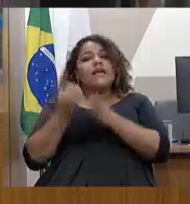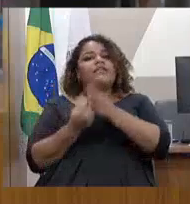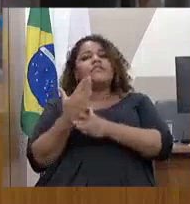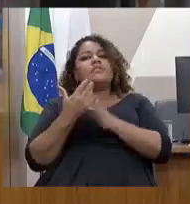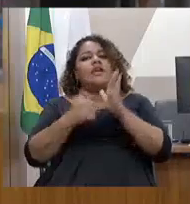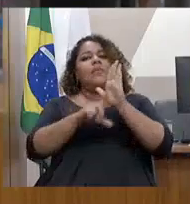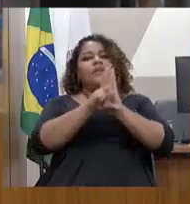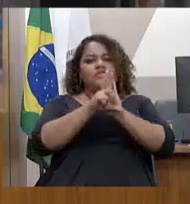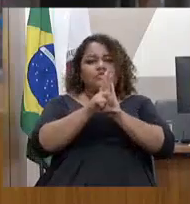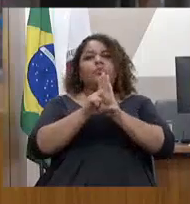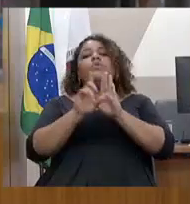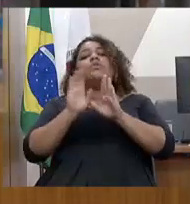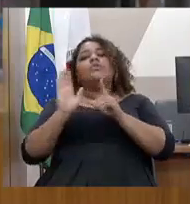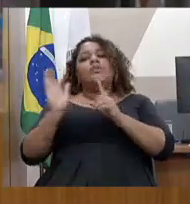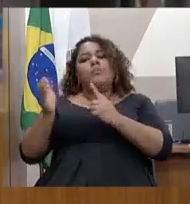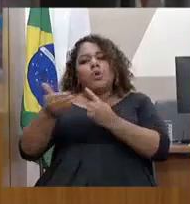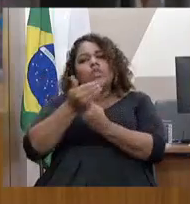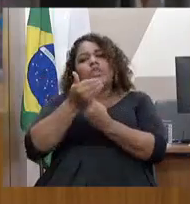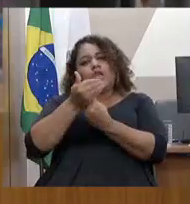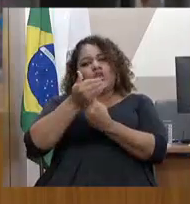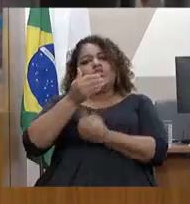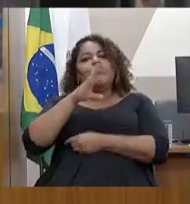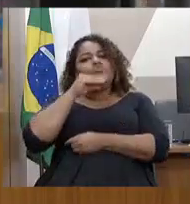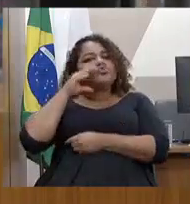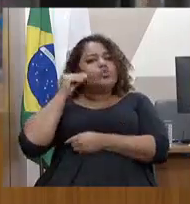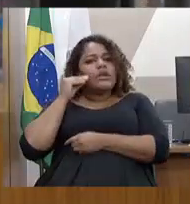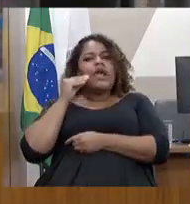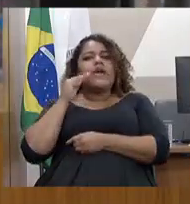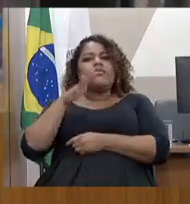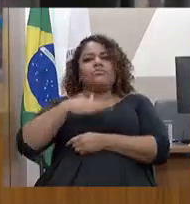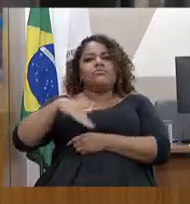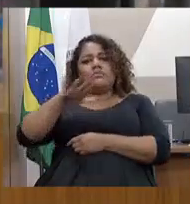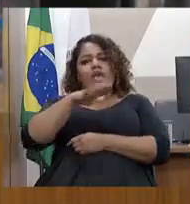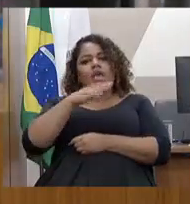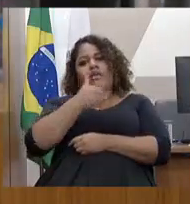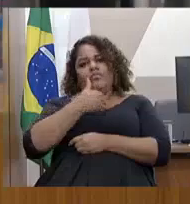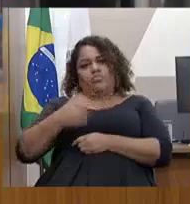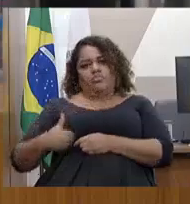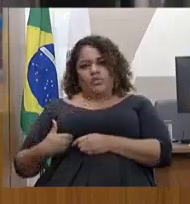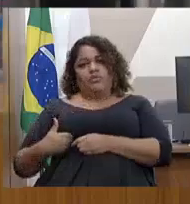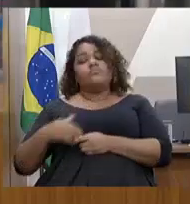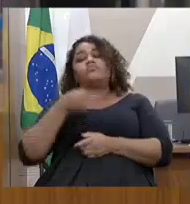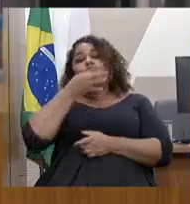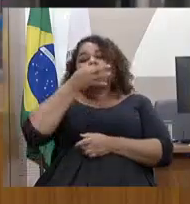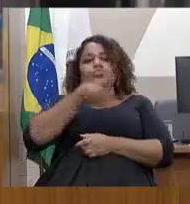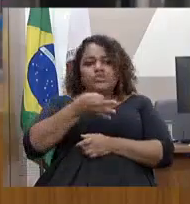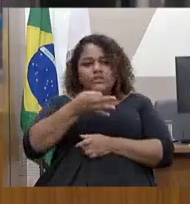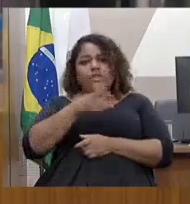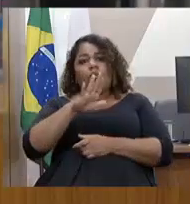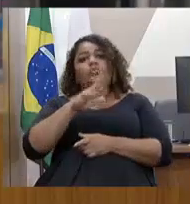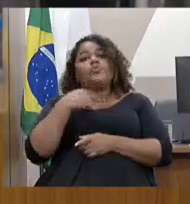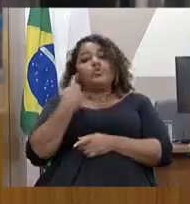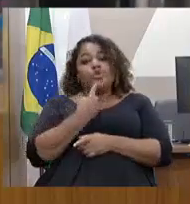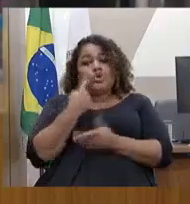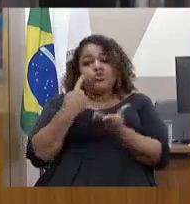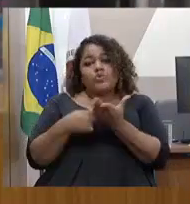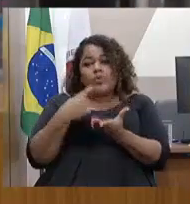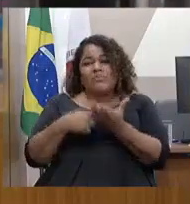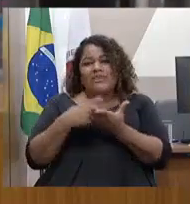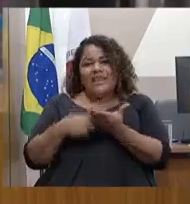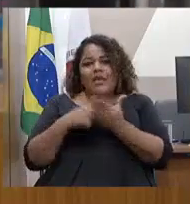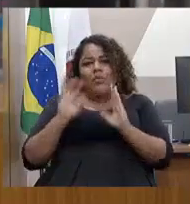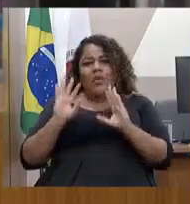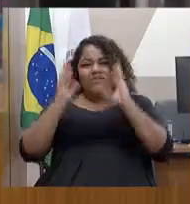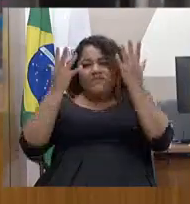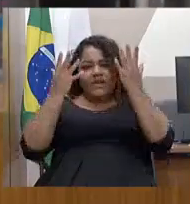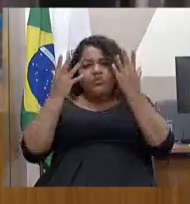do serviço público e eu trago aqui uma sugestão Vamos fazer um grande encontro para elaborar o projeto eu só